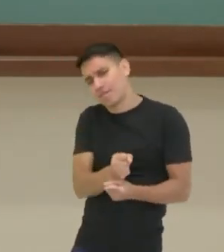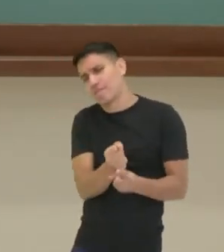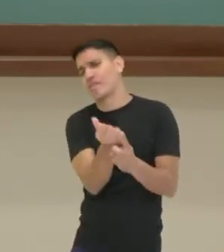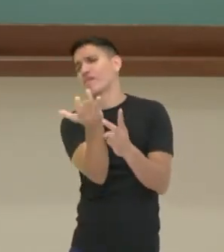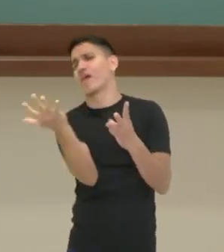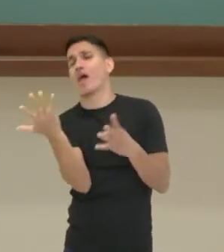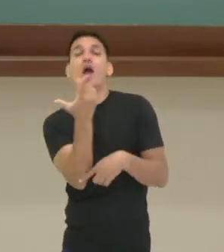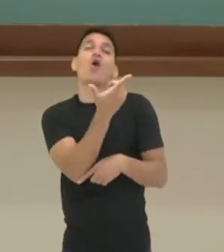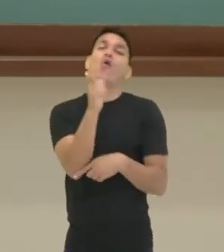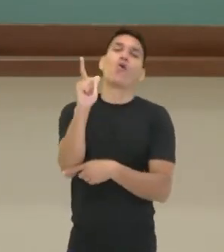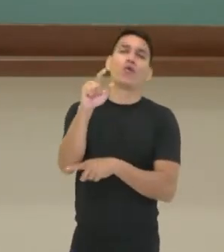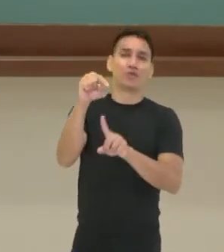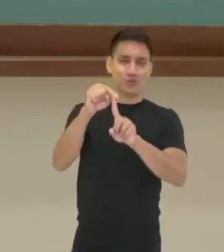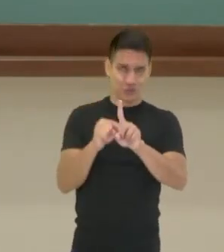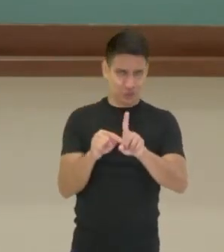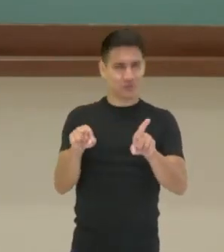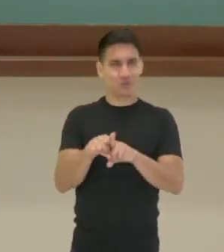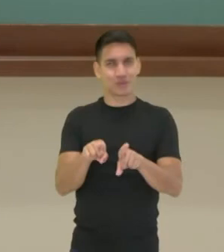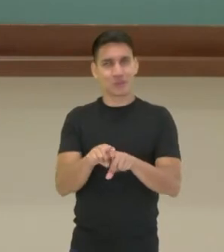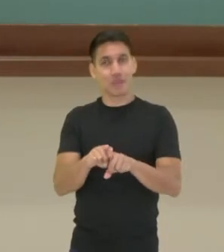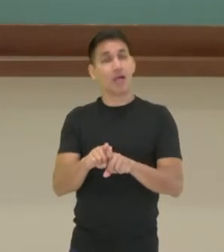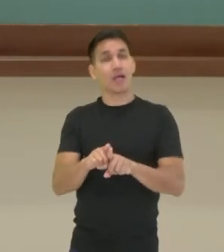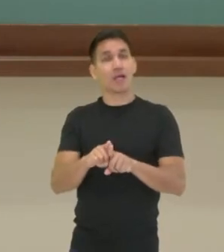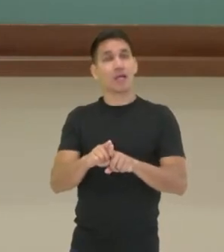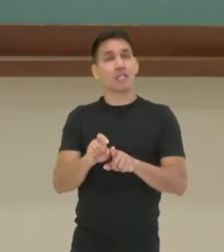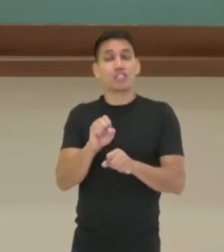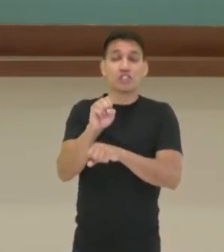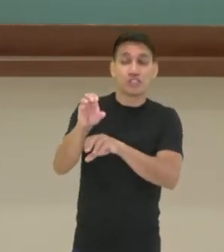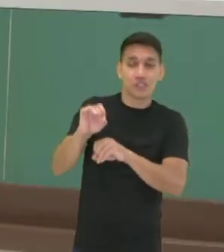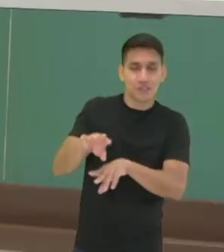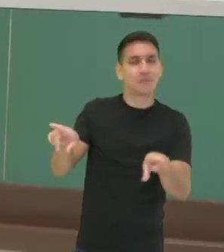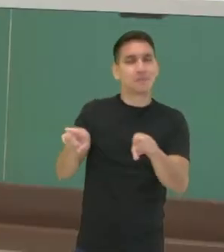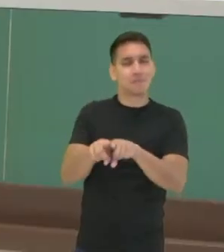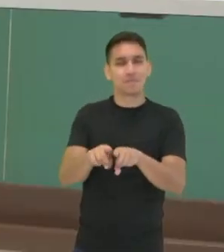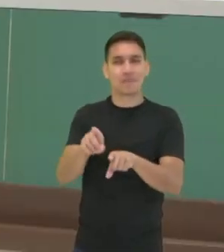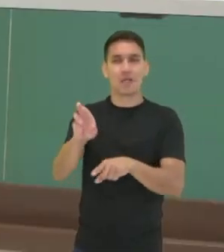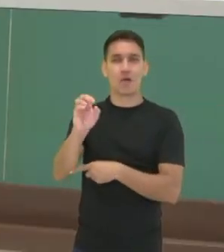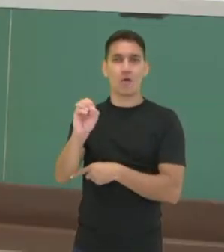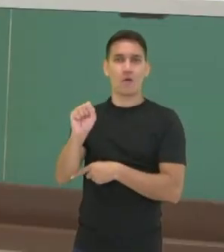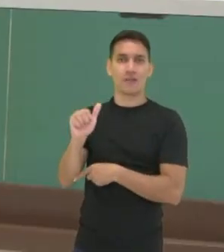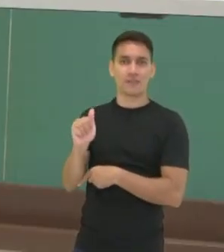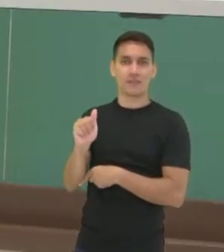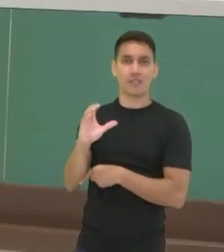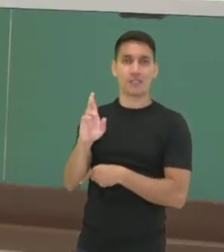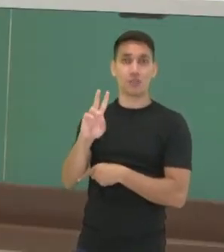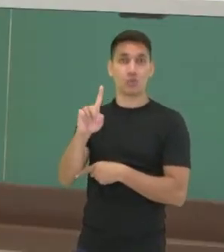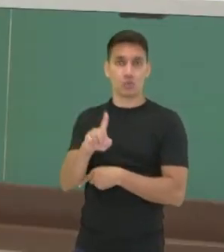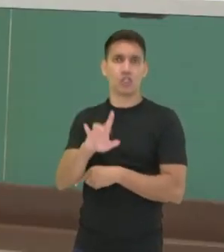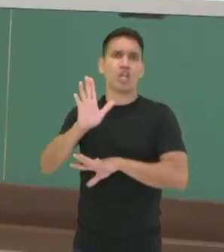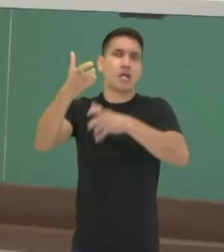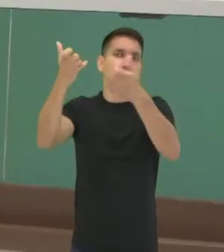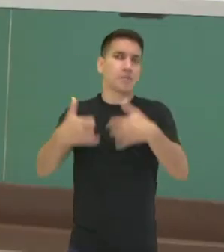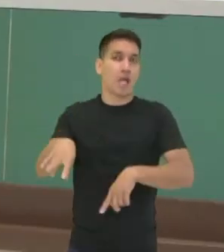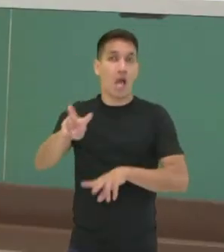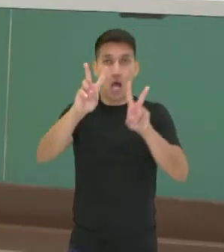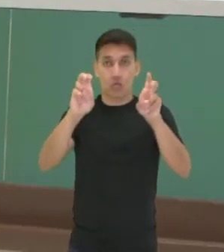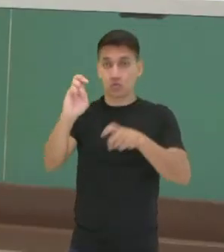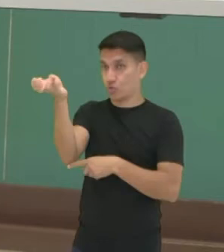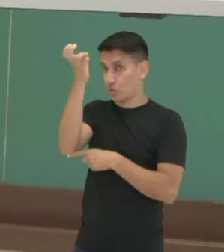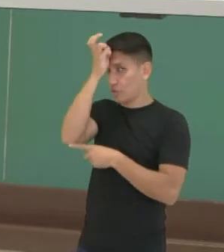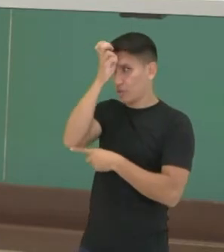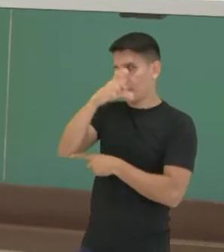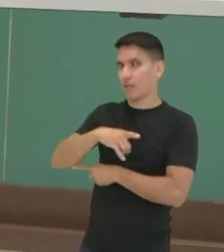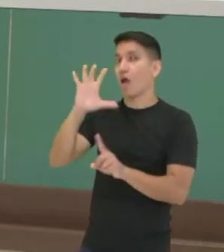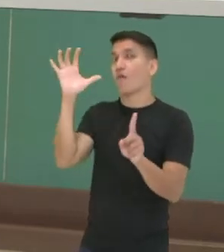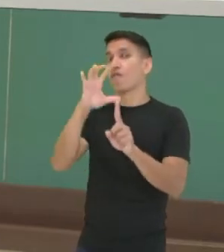religiosidade, inclusive os Rosa Cruzes. Bom, eu falei já do Egito e também disse que os Rosa Cruzes têm influência